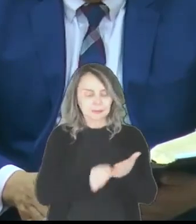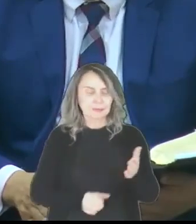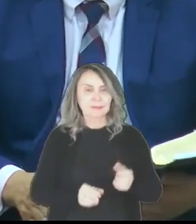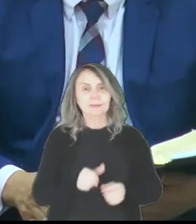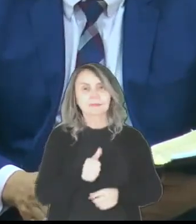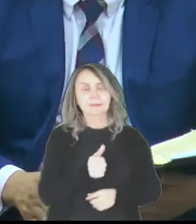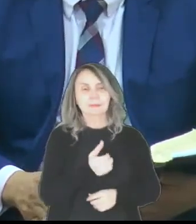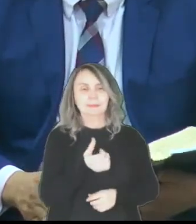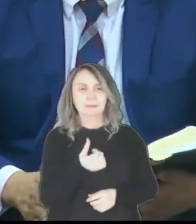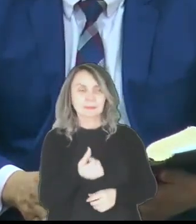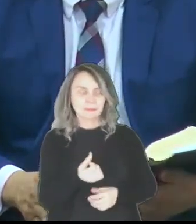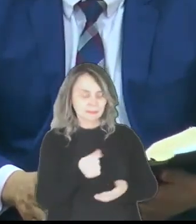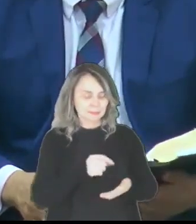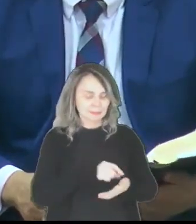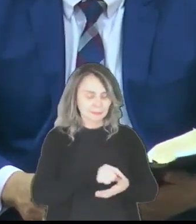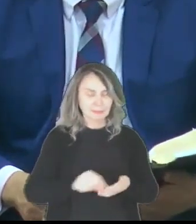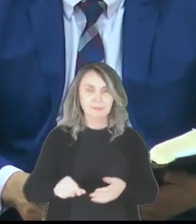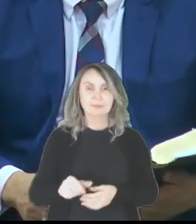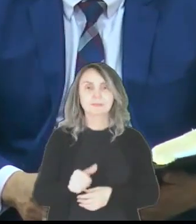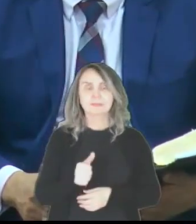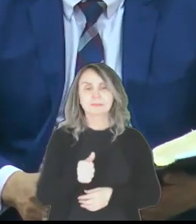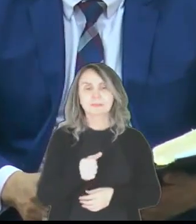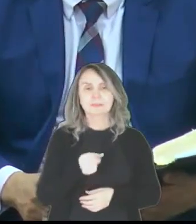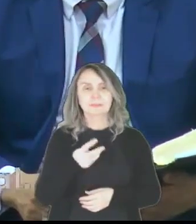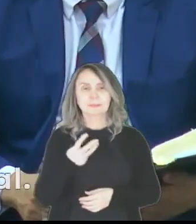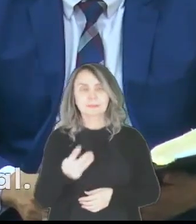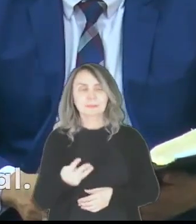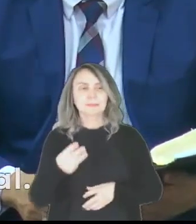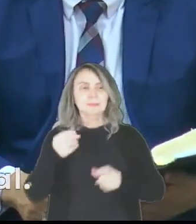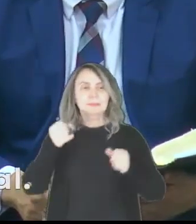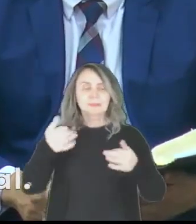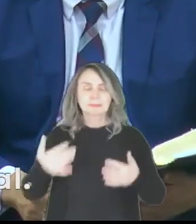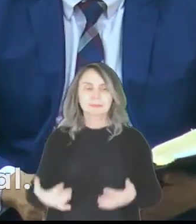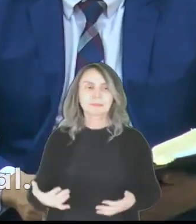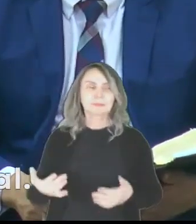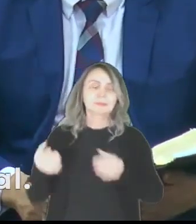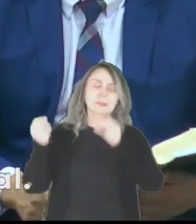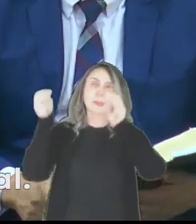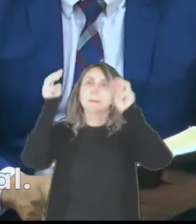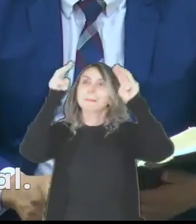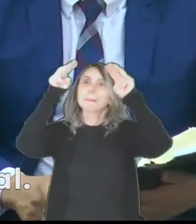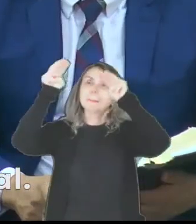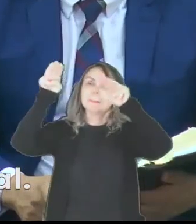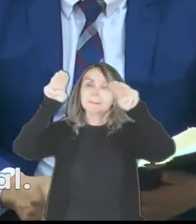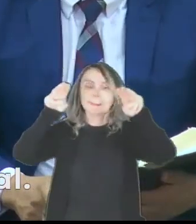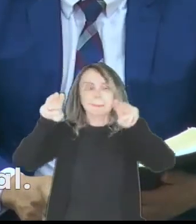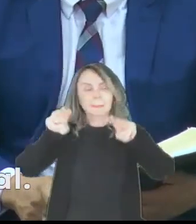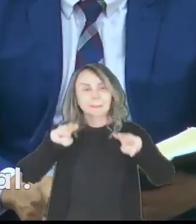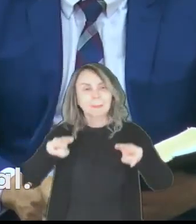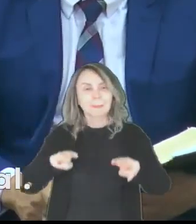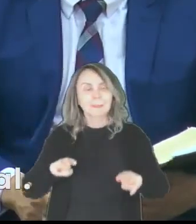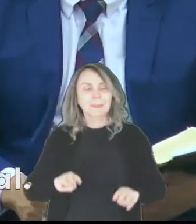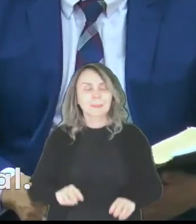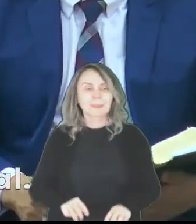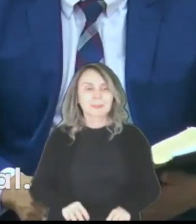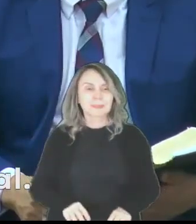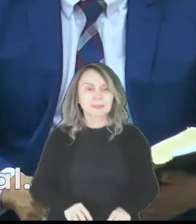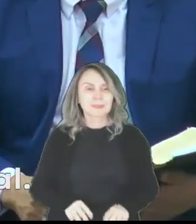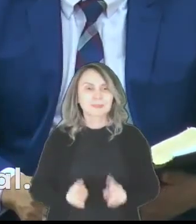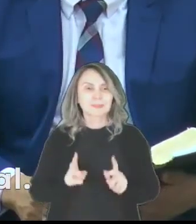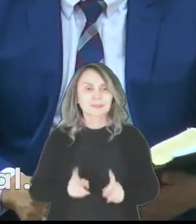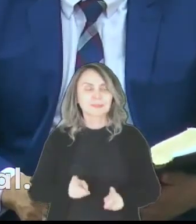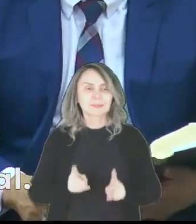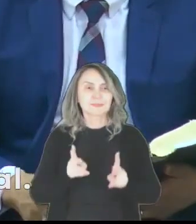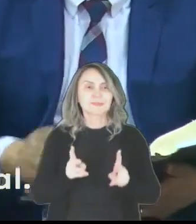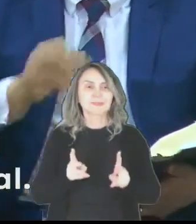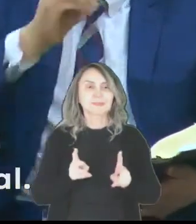favor. Êxodo 16 e 13 diz que o maná caía. Louvado seja o nome do Senhor para sempre. Diz